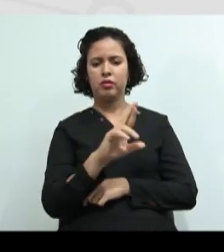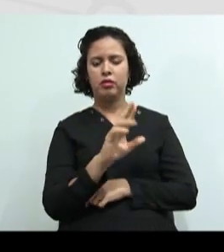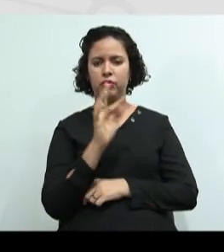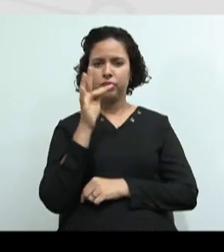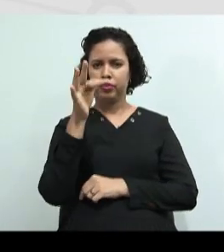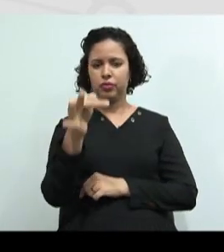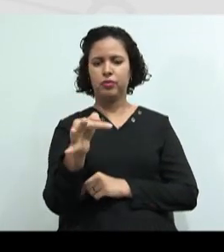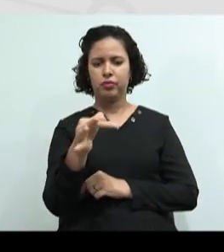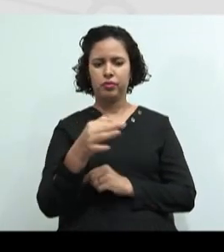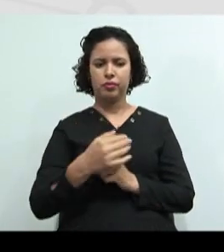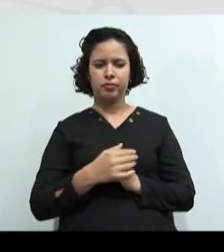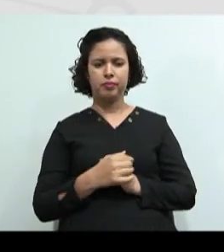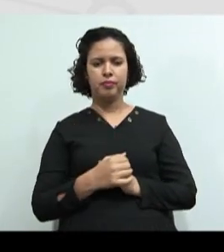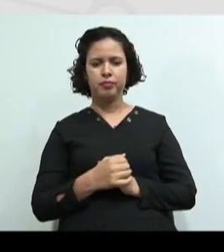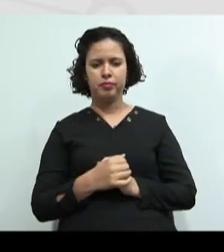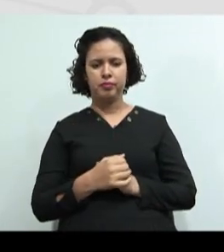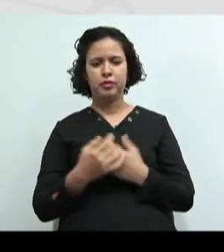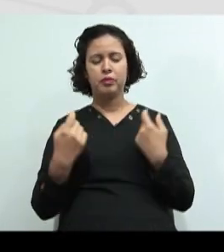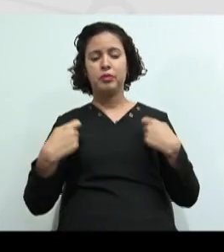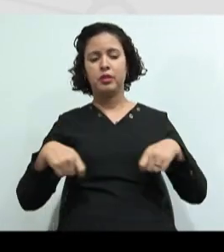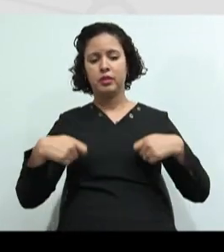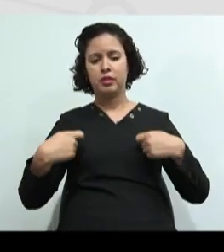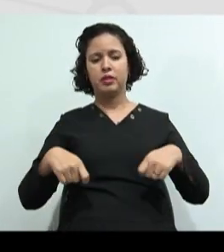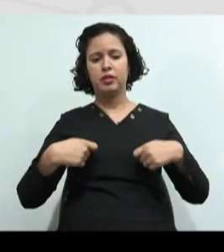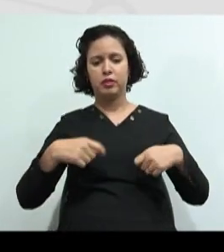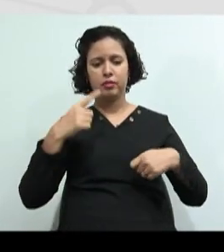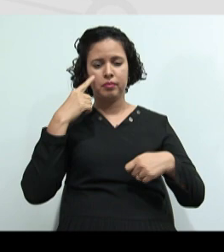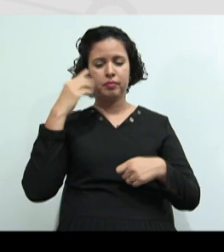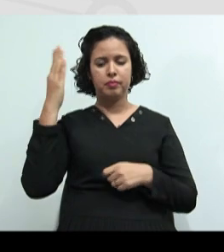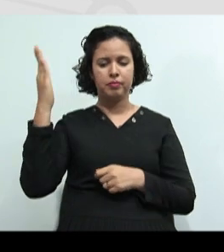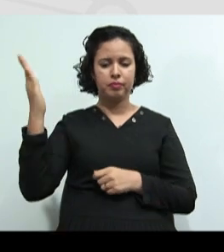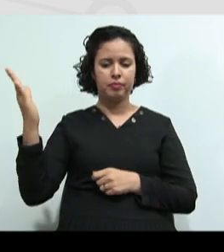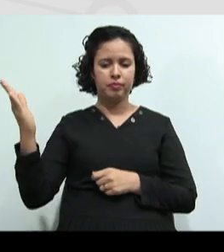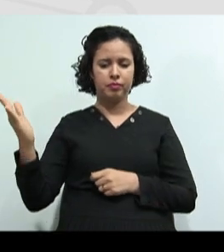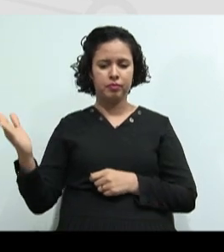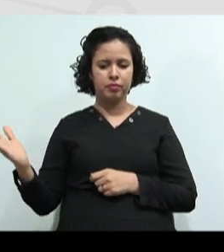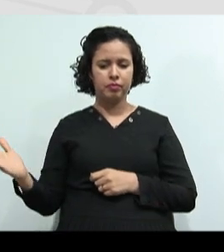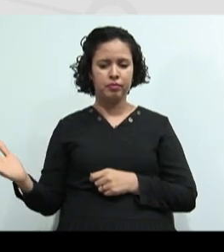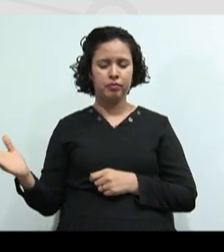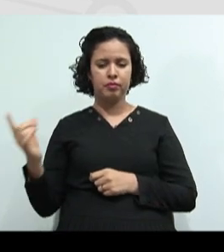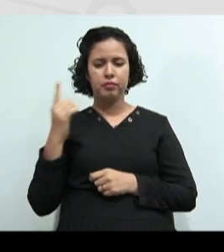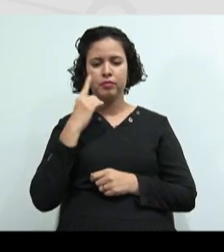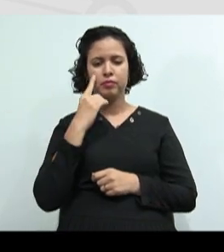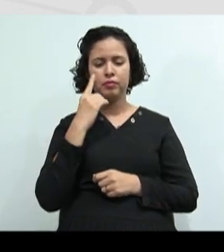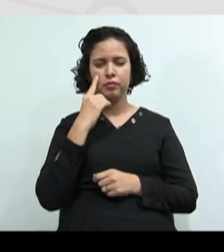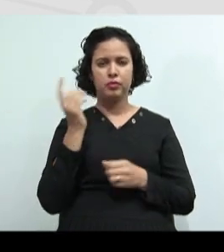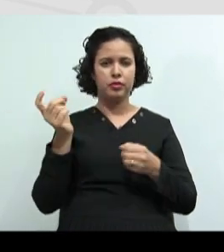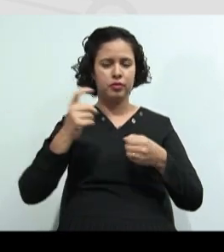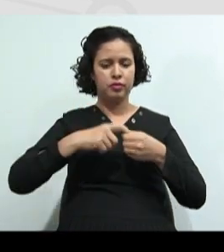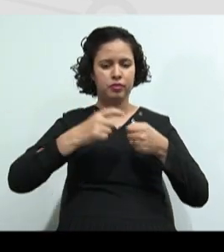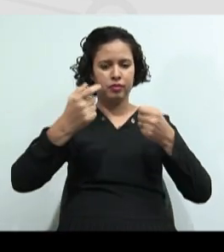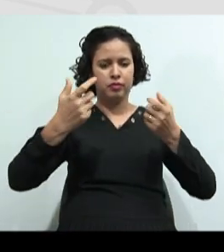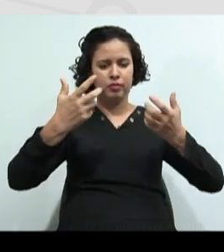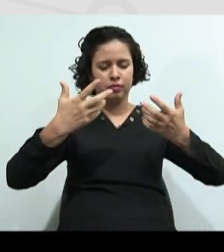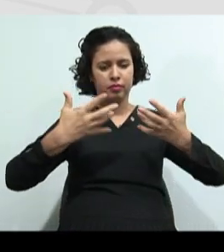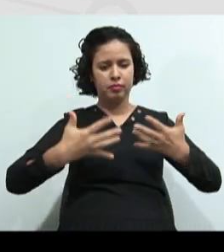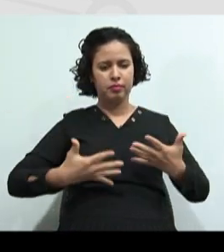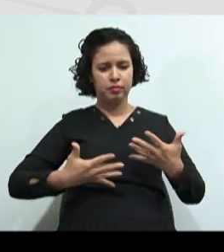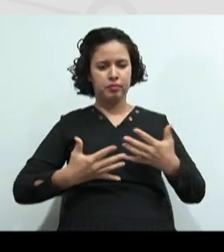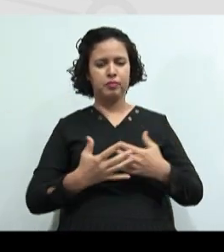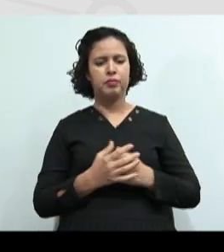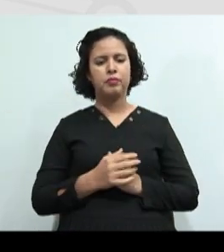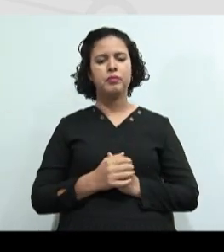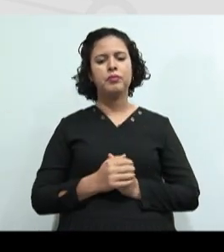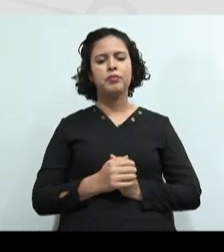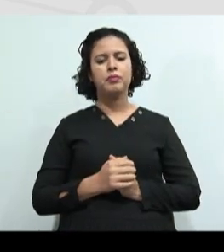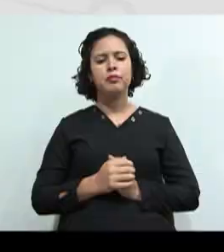uma afirmação, tá? Elas precisam das seguintes definições, e aí eu volto novamente para o professor Jorge para verificar se teve resposta